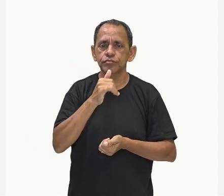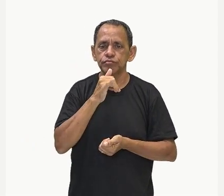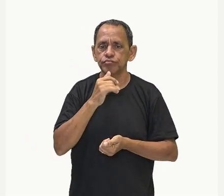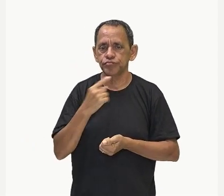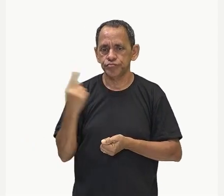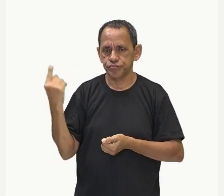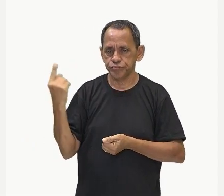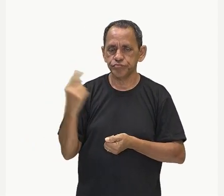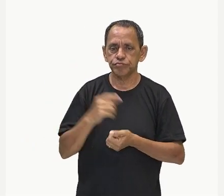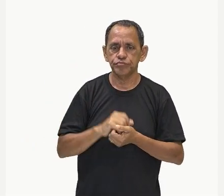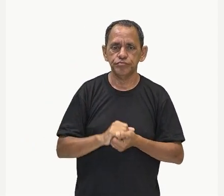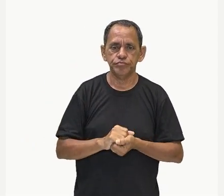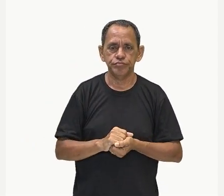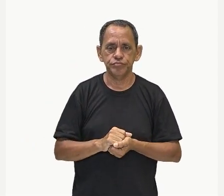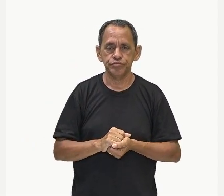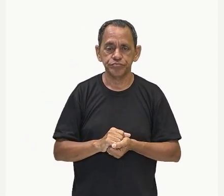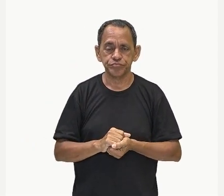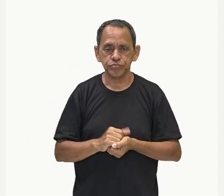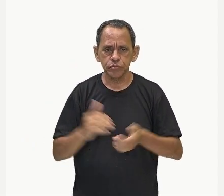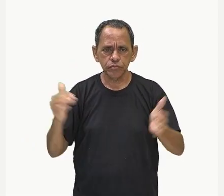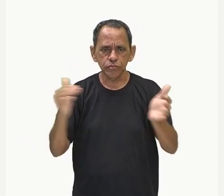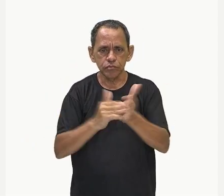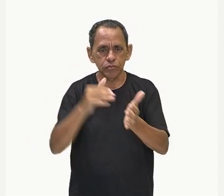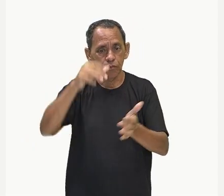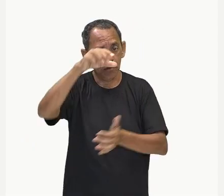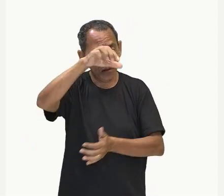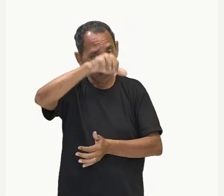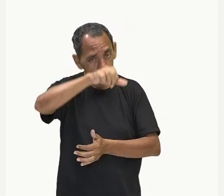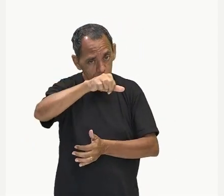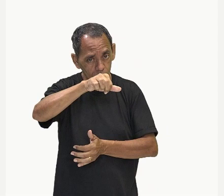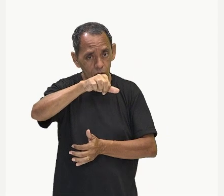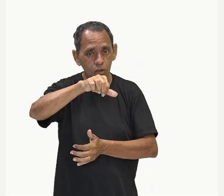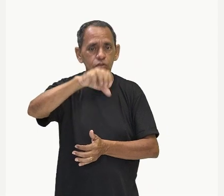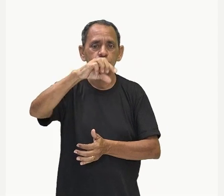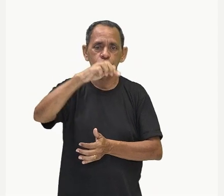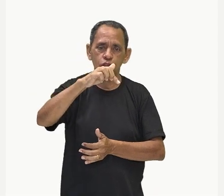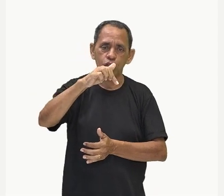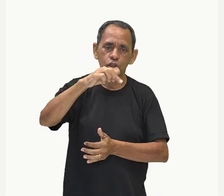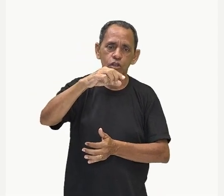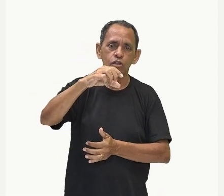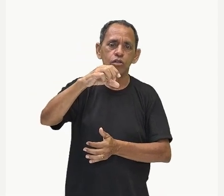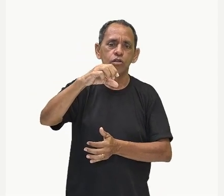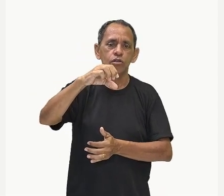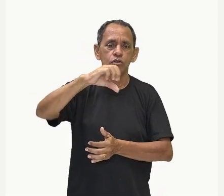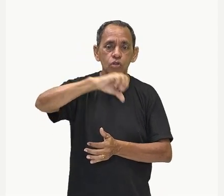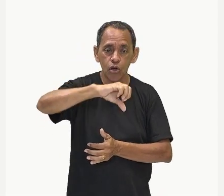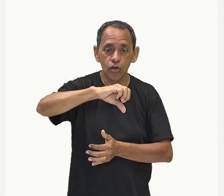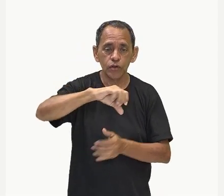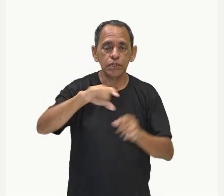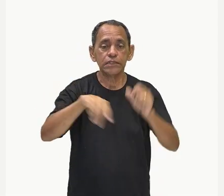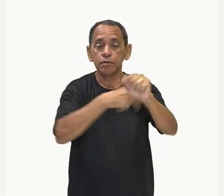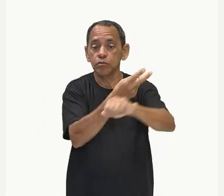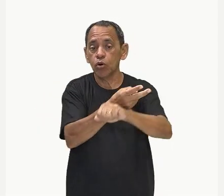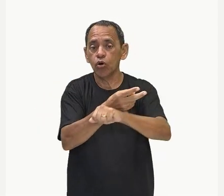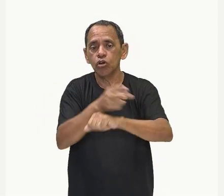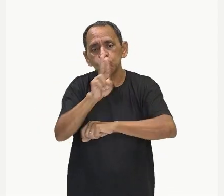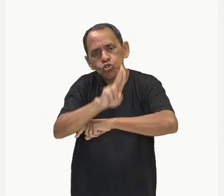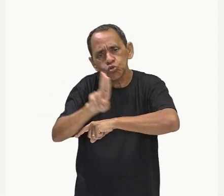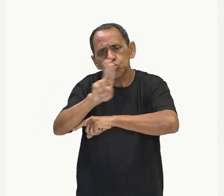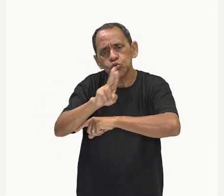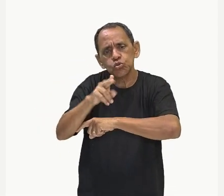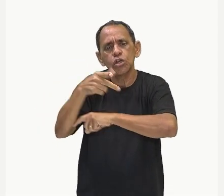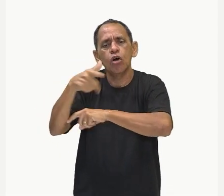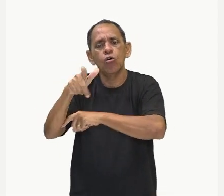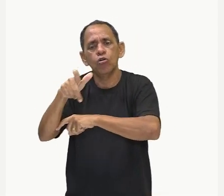para a próxima casa. Tudo bem? Depois do 0,9, se eu for colocar, depois